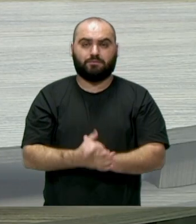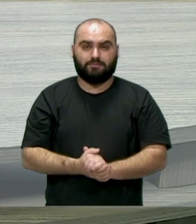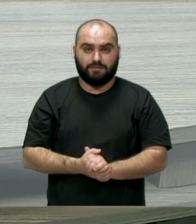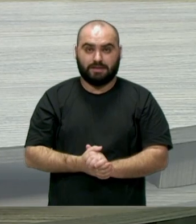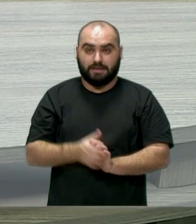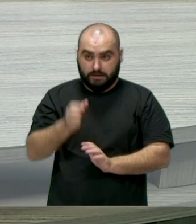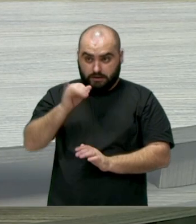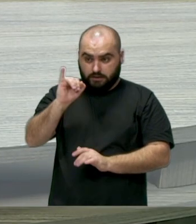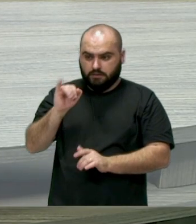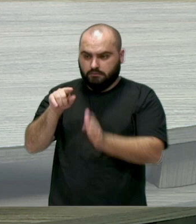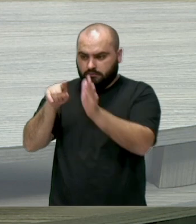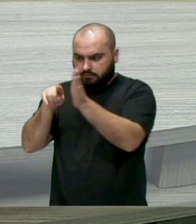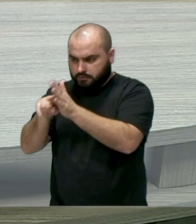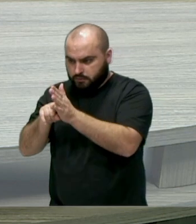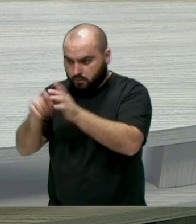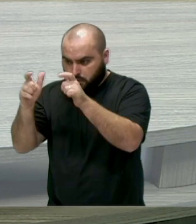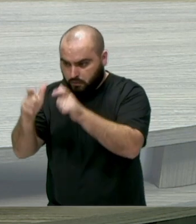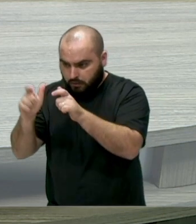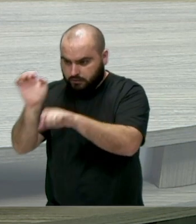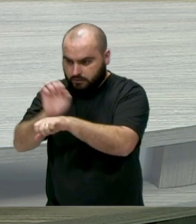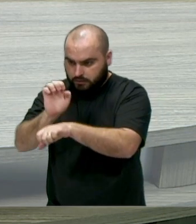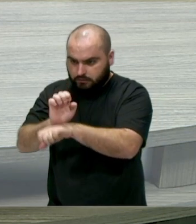apuração local,